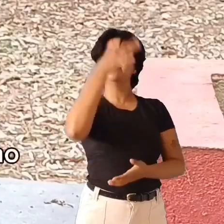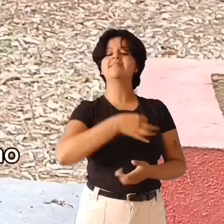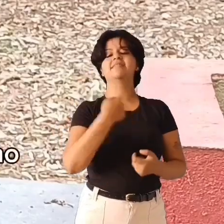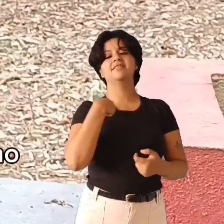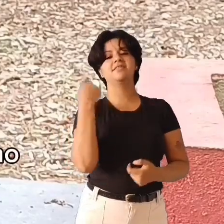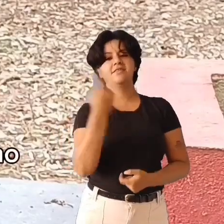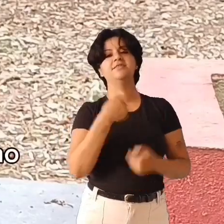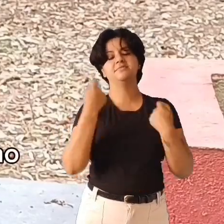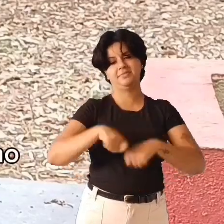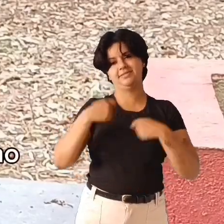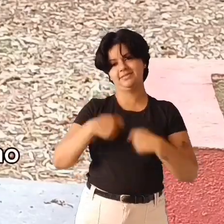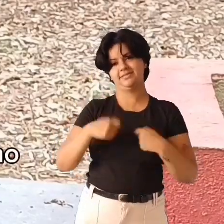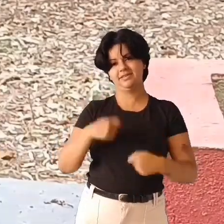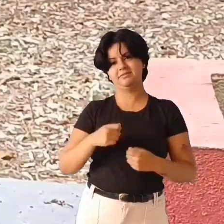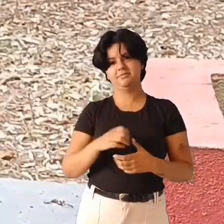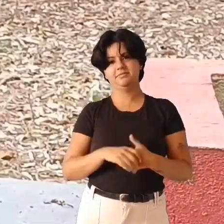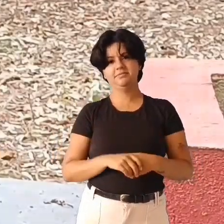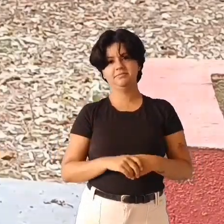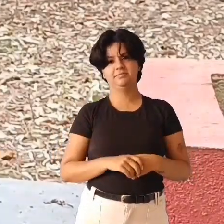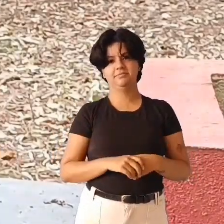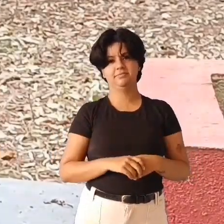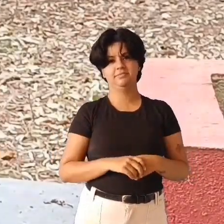a gente necessita desse tipo de trabalho, pessoal.